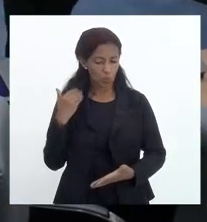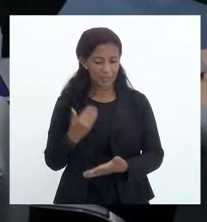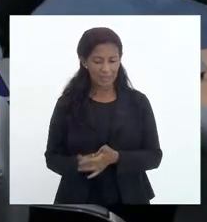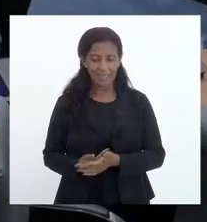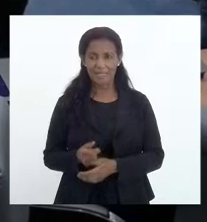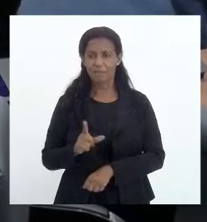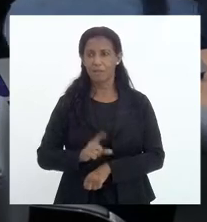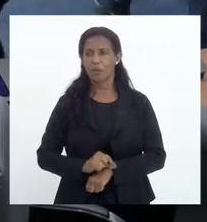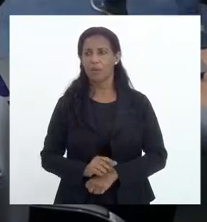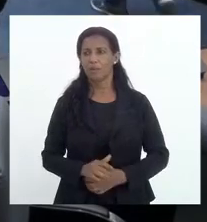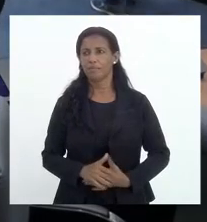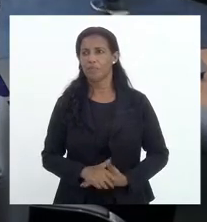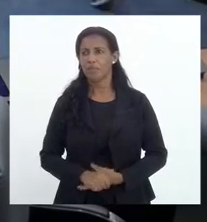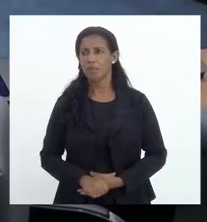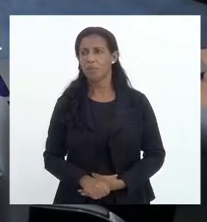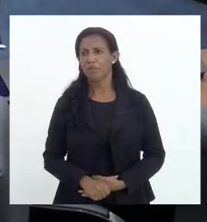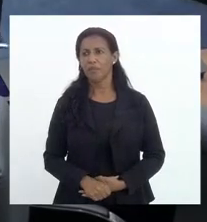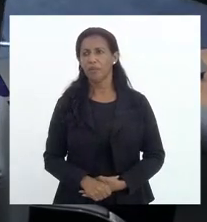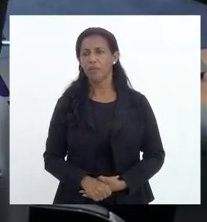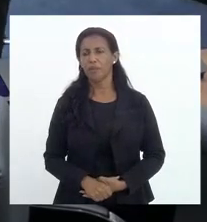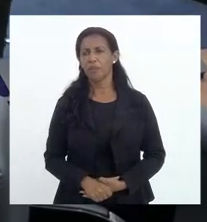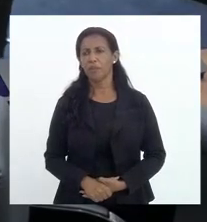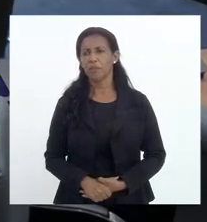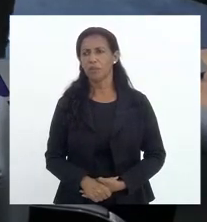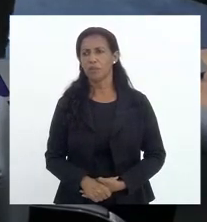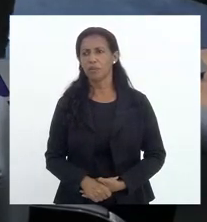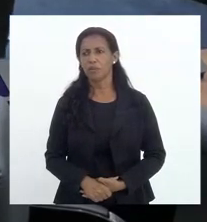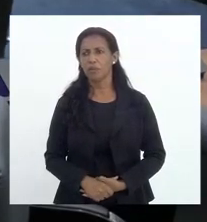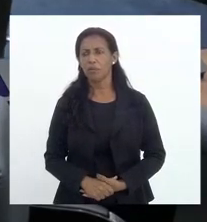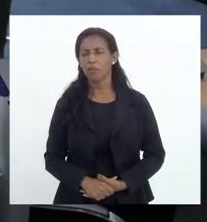hora. Por favor.